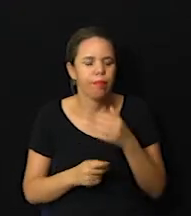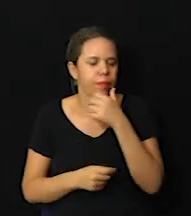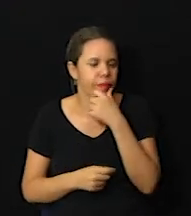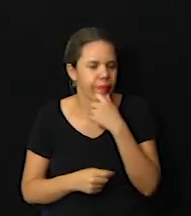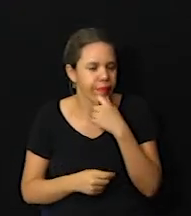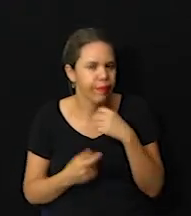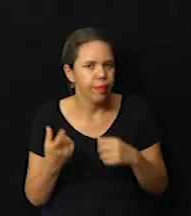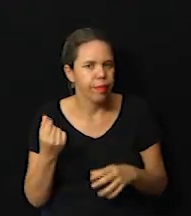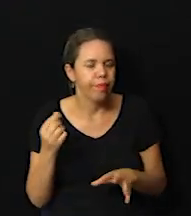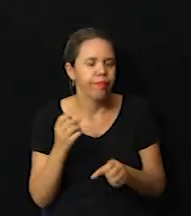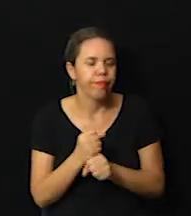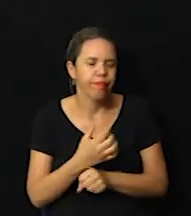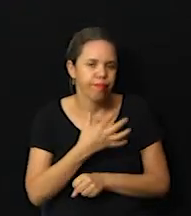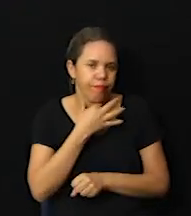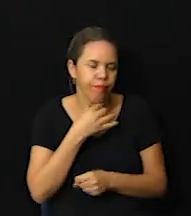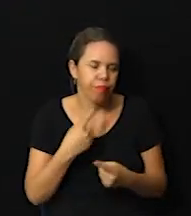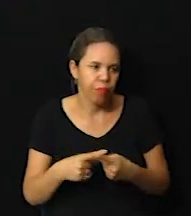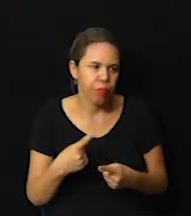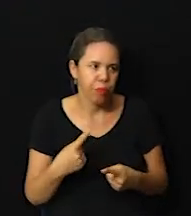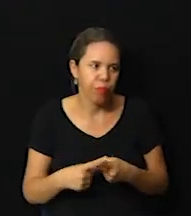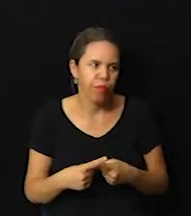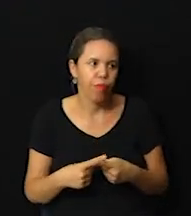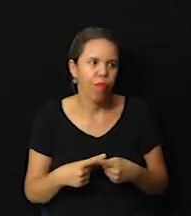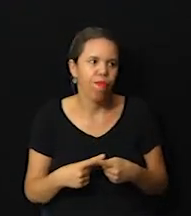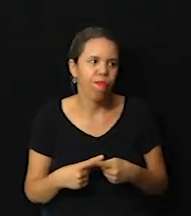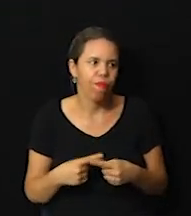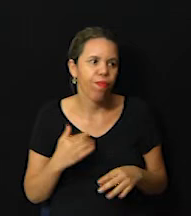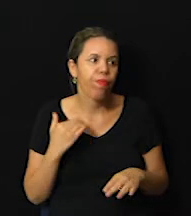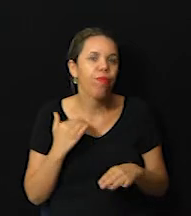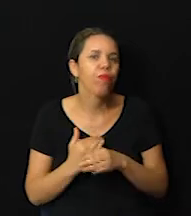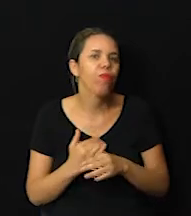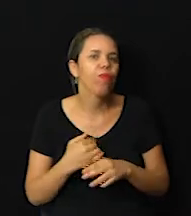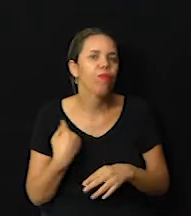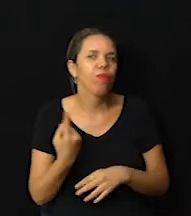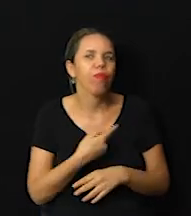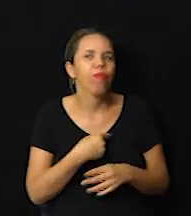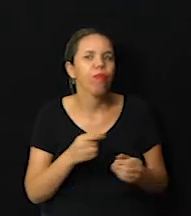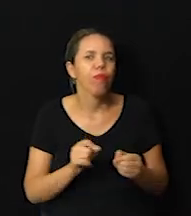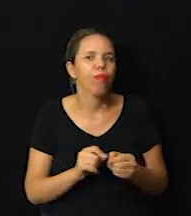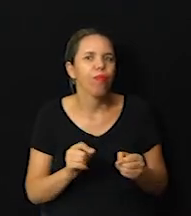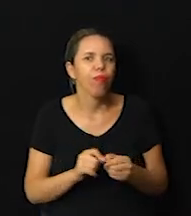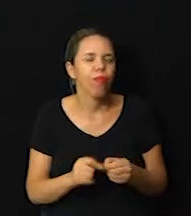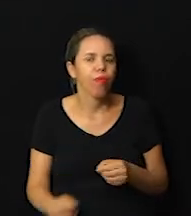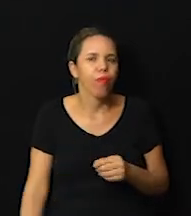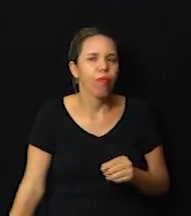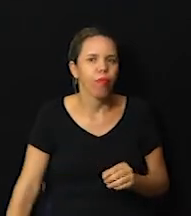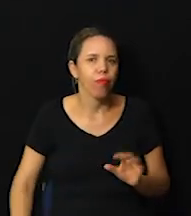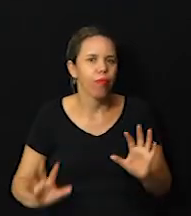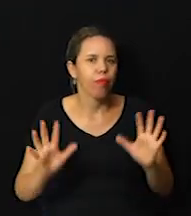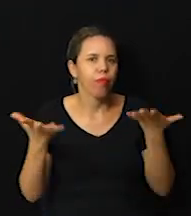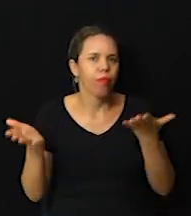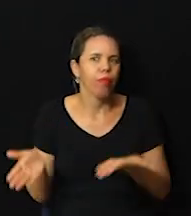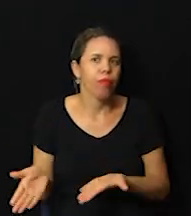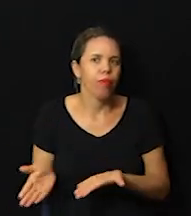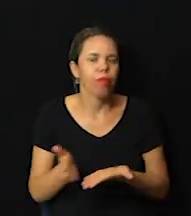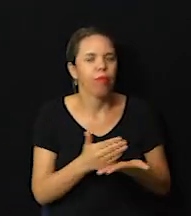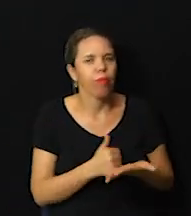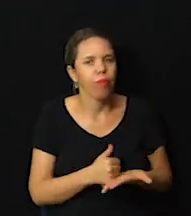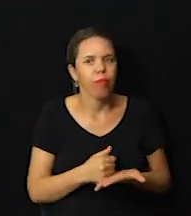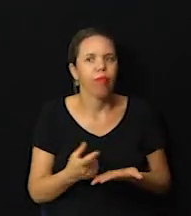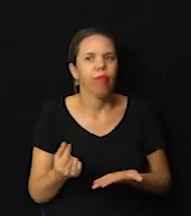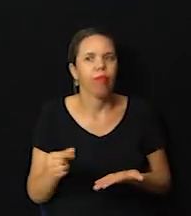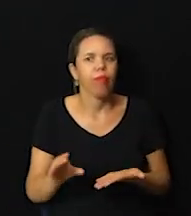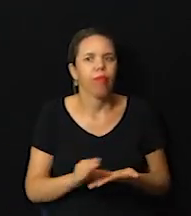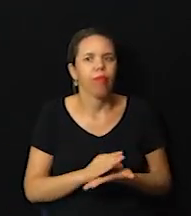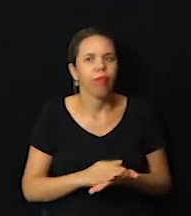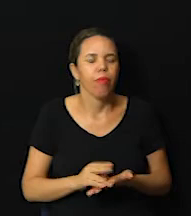Tanto financeiramente, porque impactou bastante na questão da gente fazer eventos para arrecadação, né, de fundos,